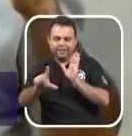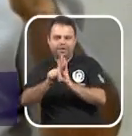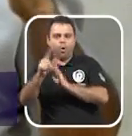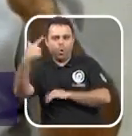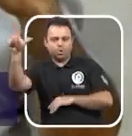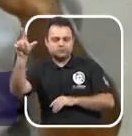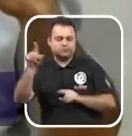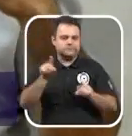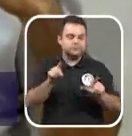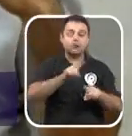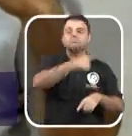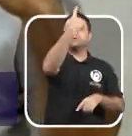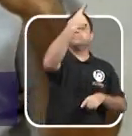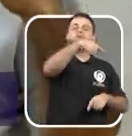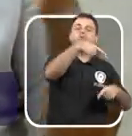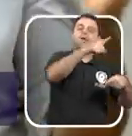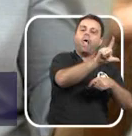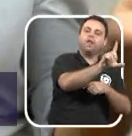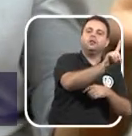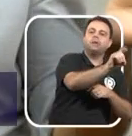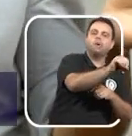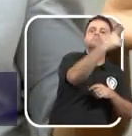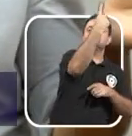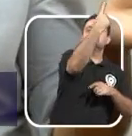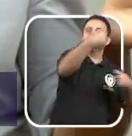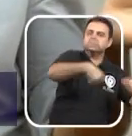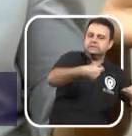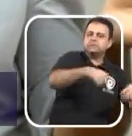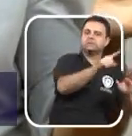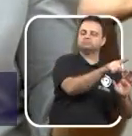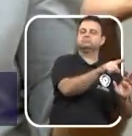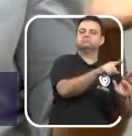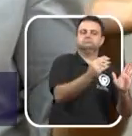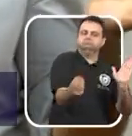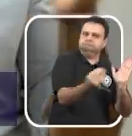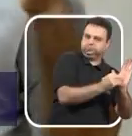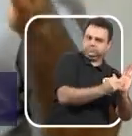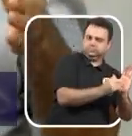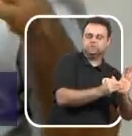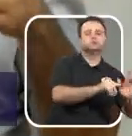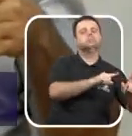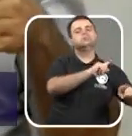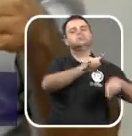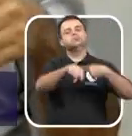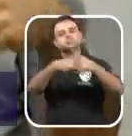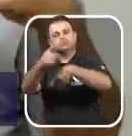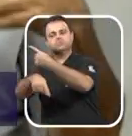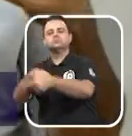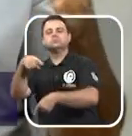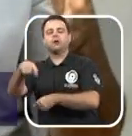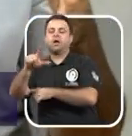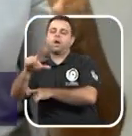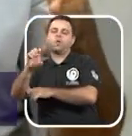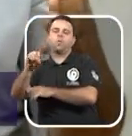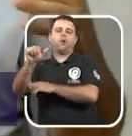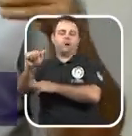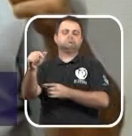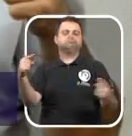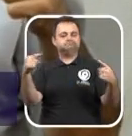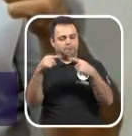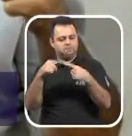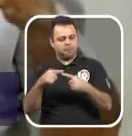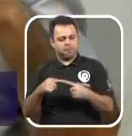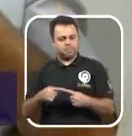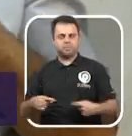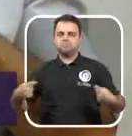emenda, fragiliza, porque eles podem argumentar tecnicamente, olha, não estava incluído na LDO. Então, nós aprovamos na LDO, precisa derrubar o veto